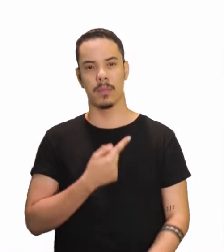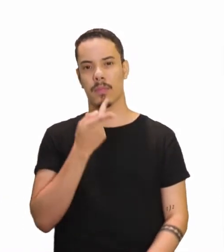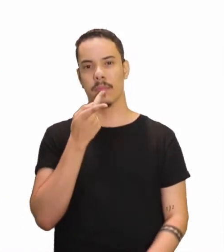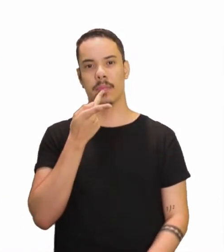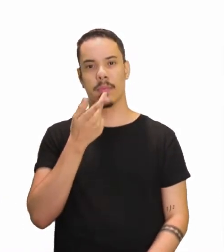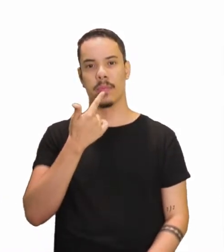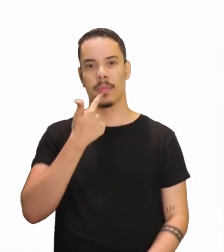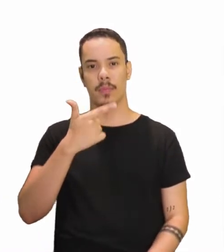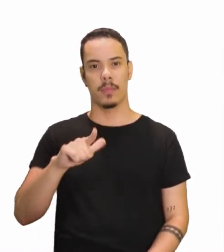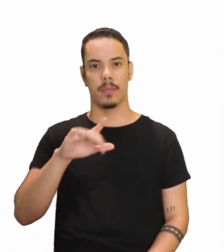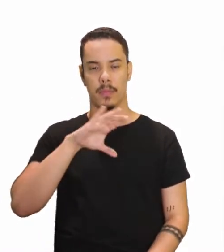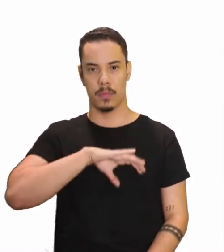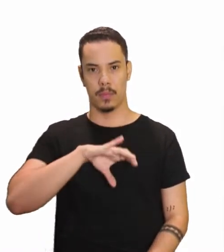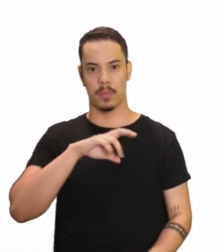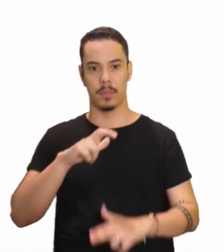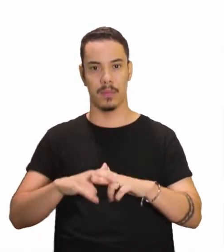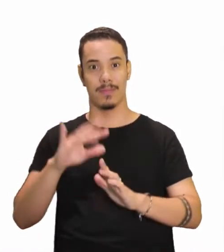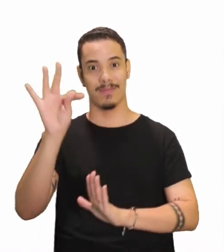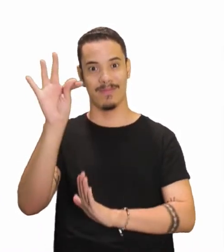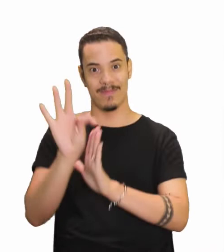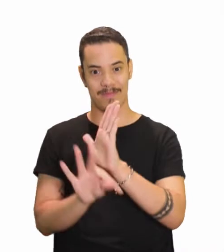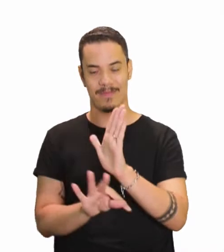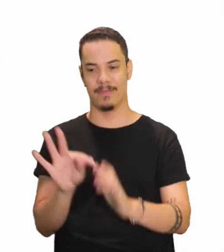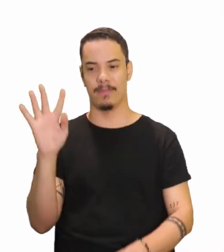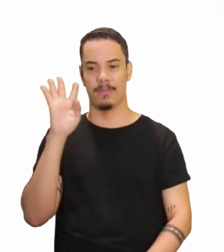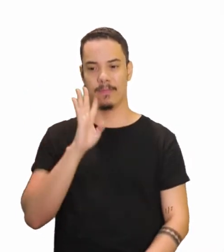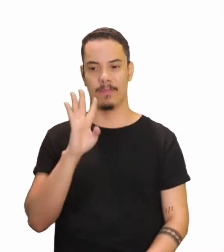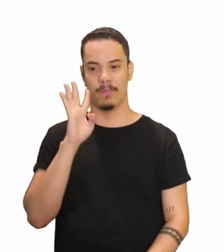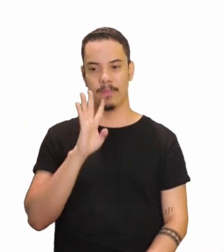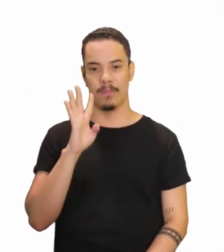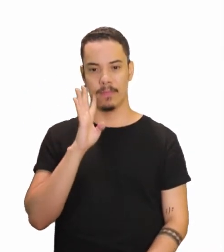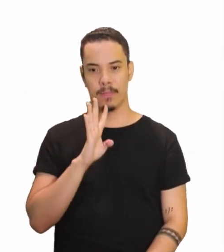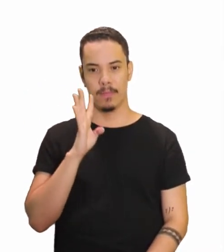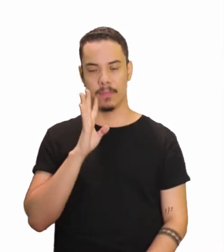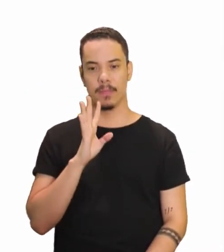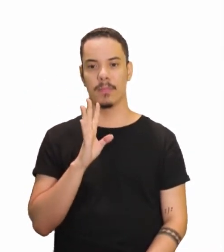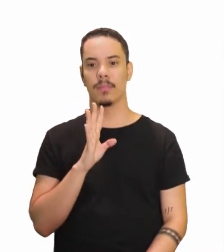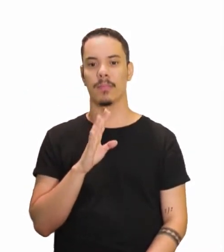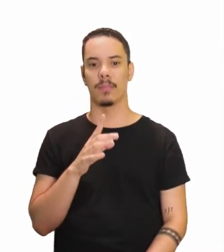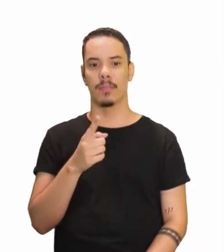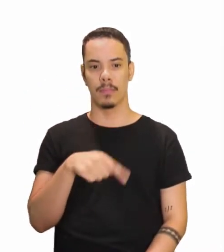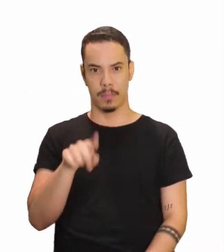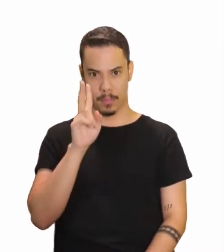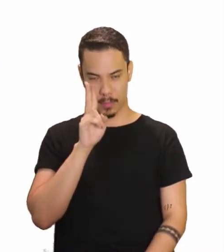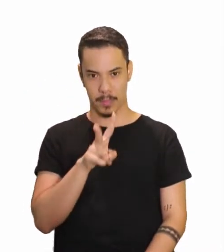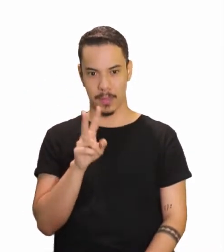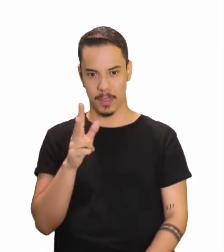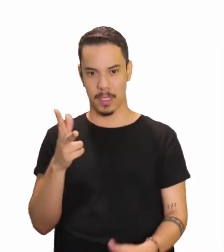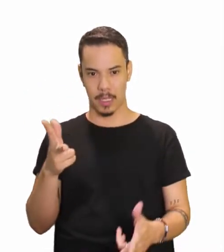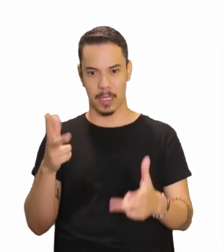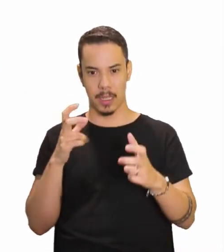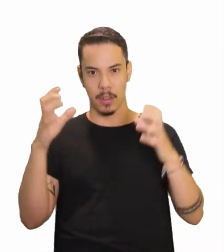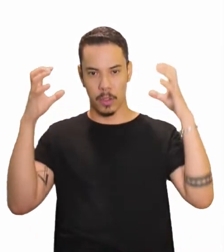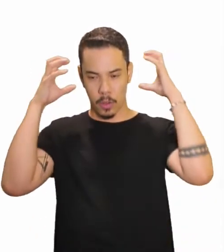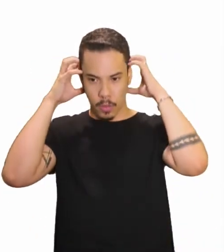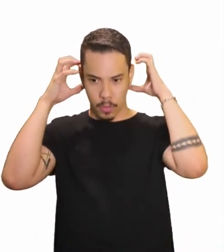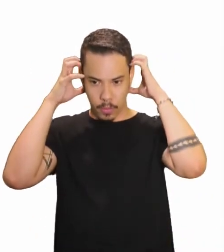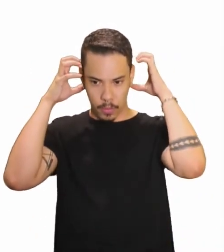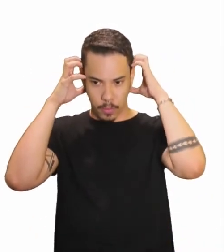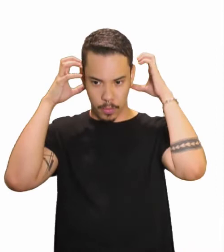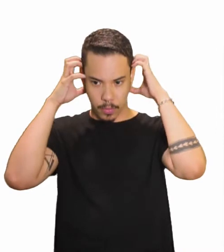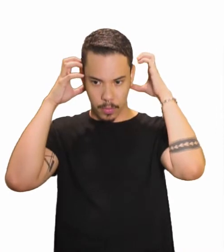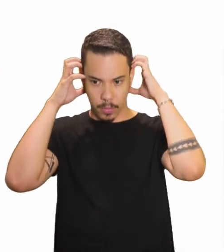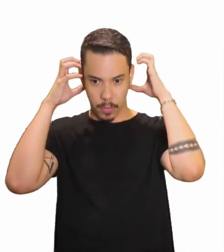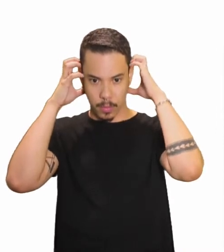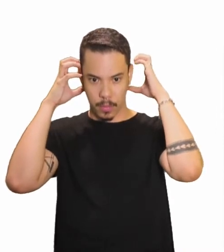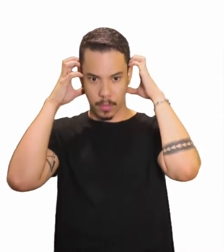portuguesa. Então, o nosso texto aqui, olha que legal, né? Um fone, né? Você conseguiu aí fazer essa leitura? Olha a